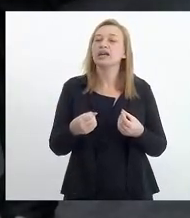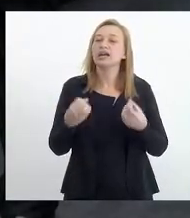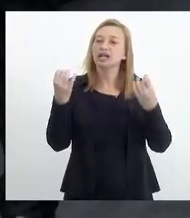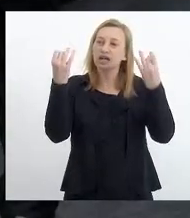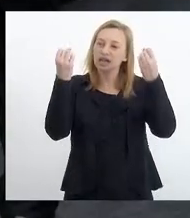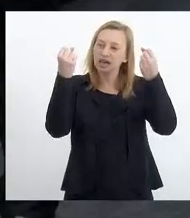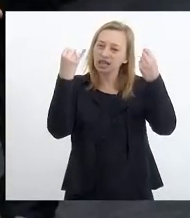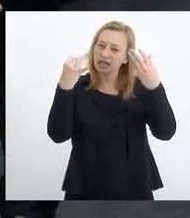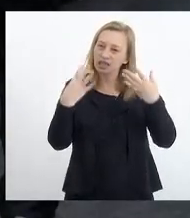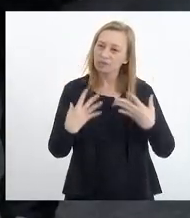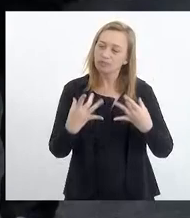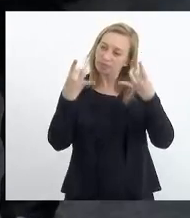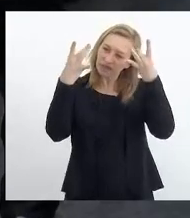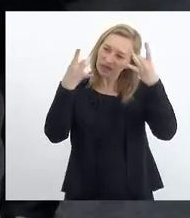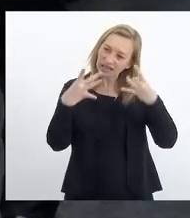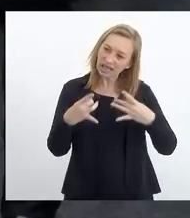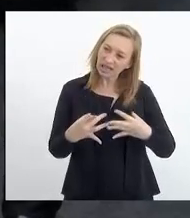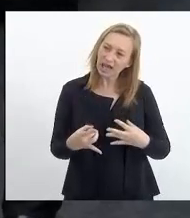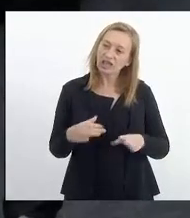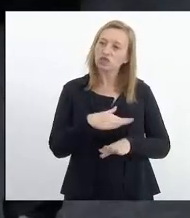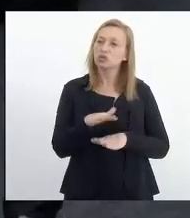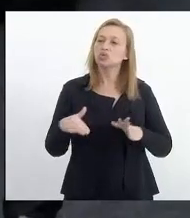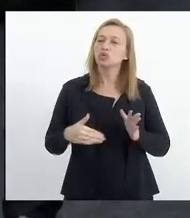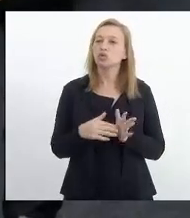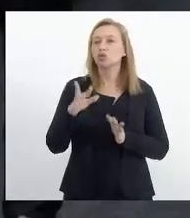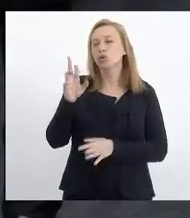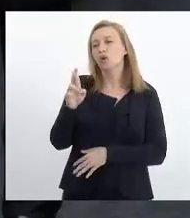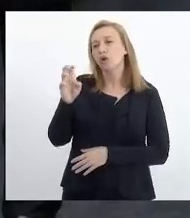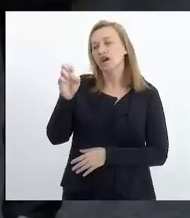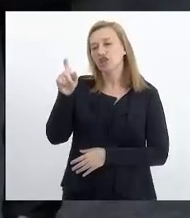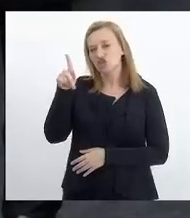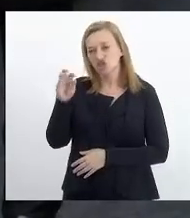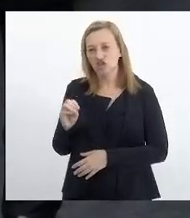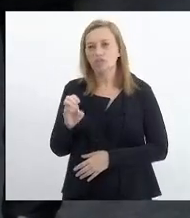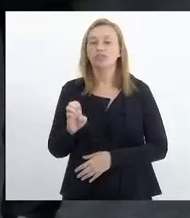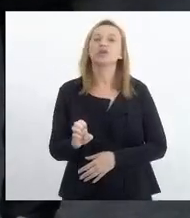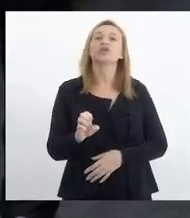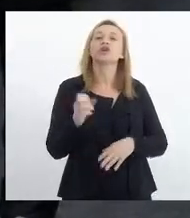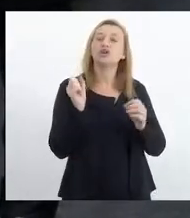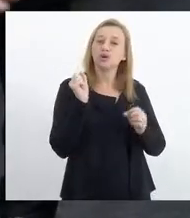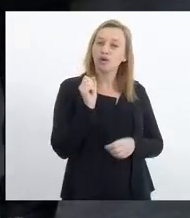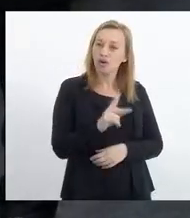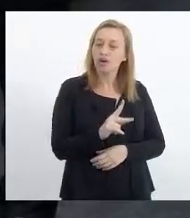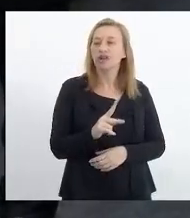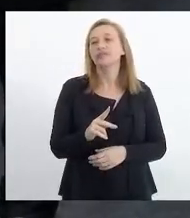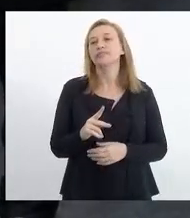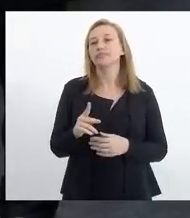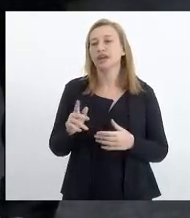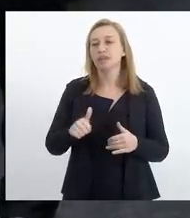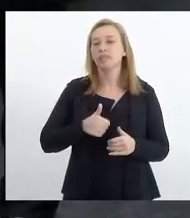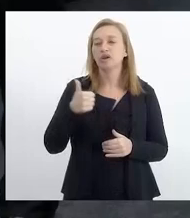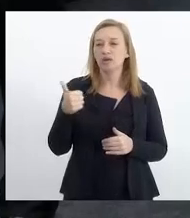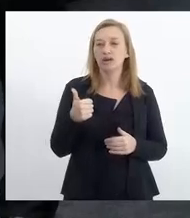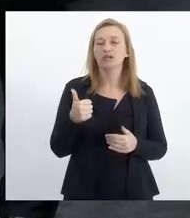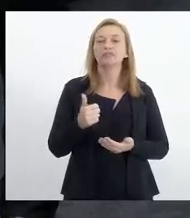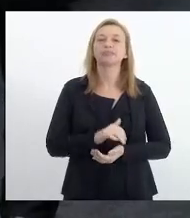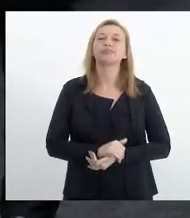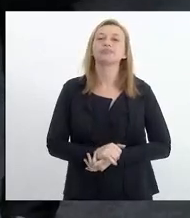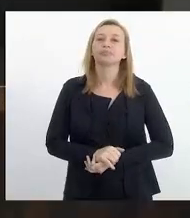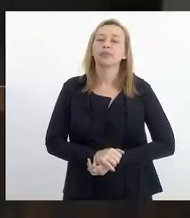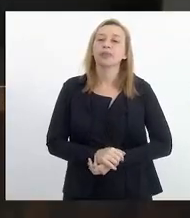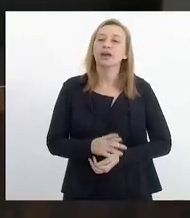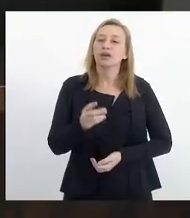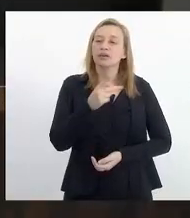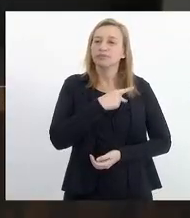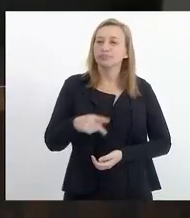de toda a questão do regime e também... Okay. Muito obrigado. Para contextualizar, okay, além disso, o triênio. Presidente, só